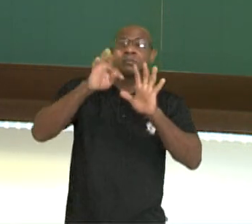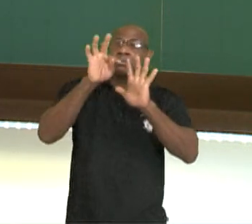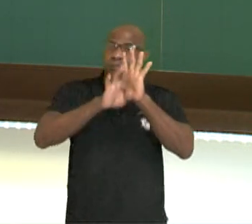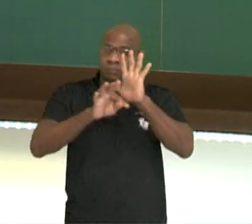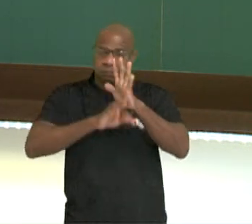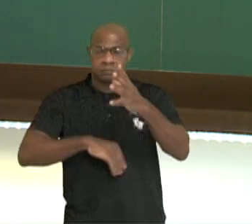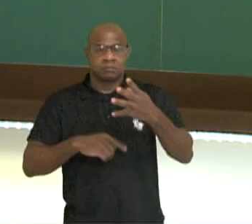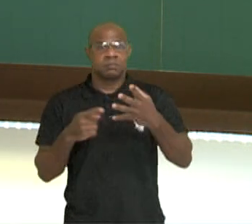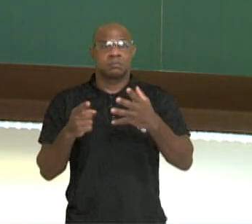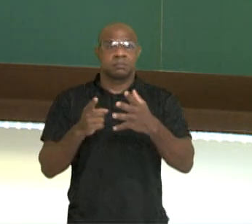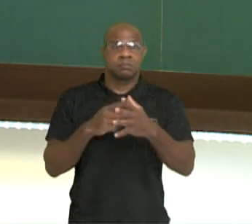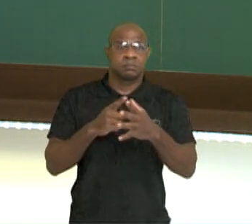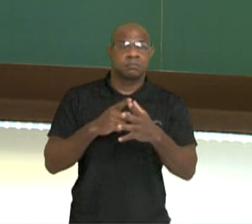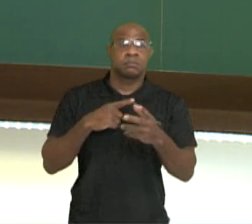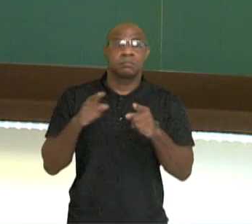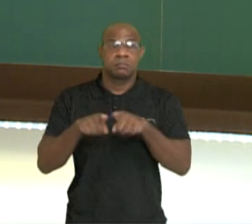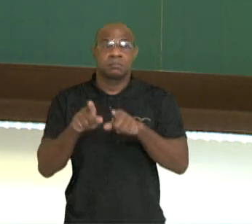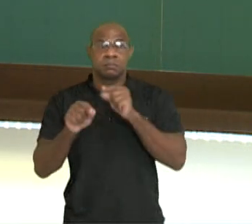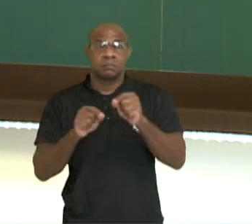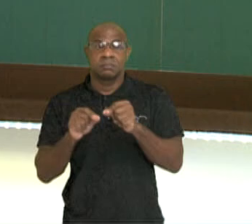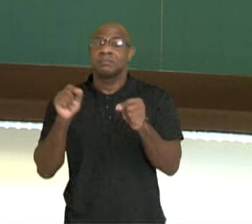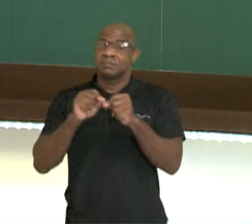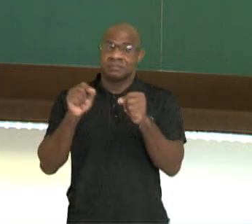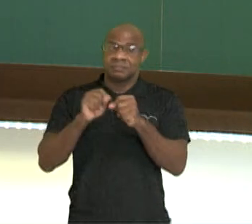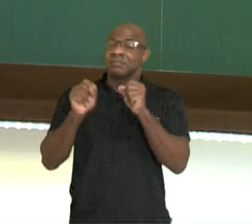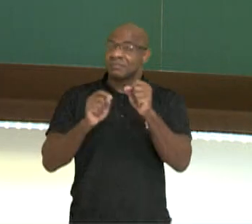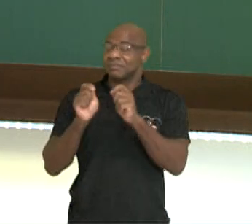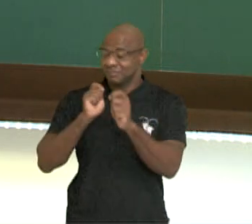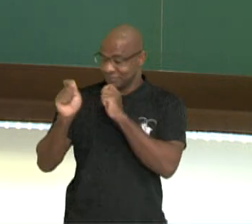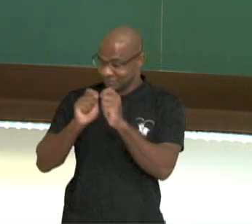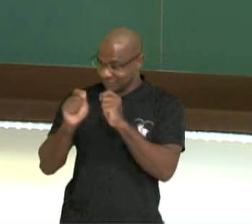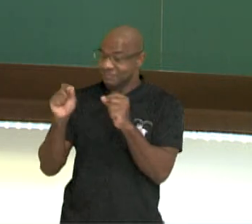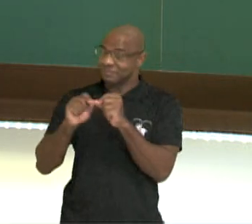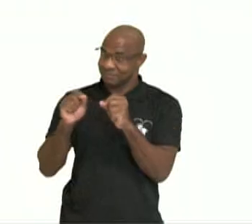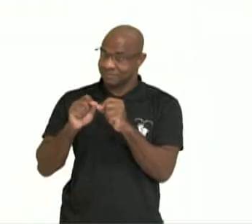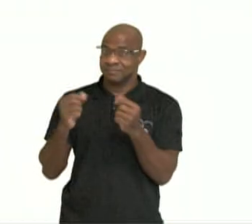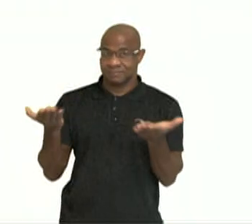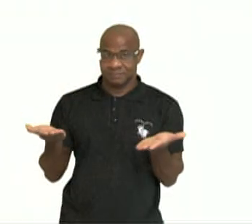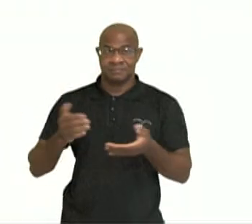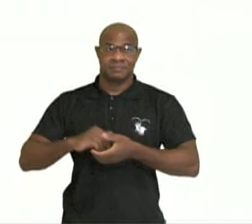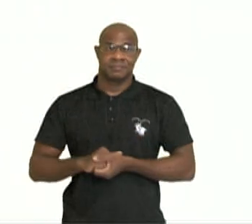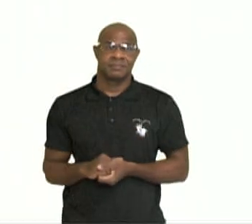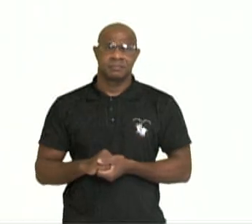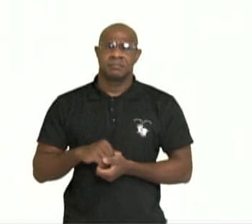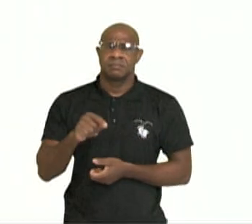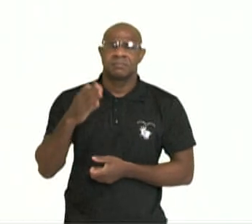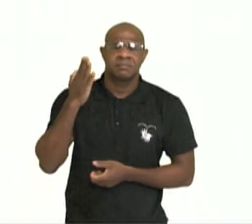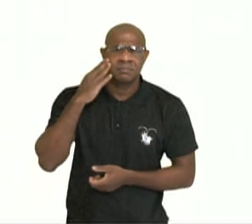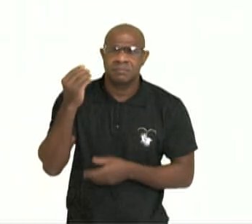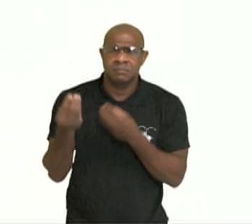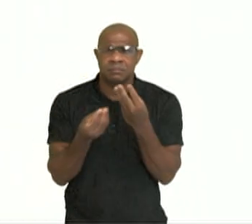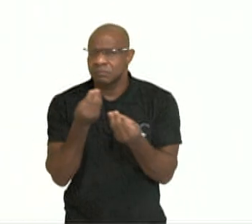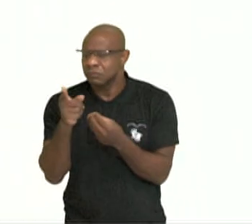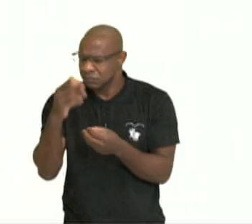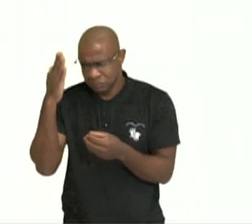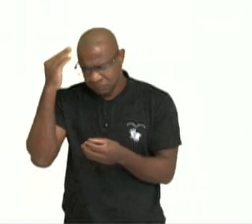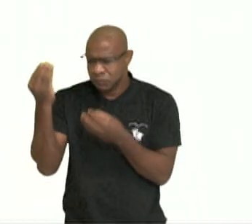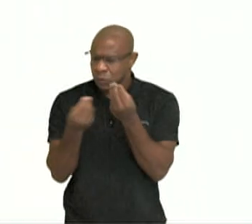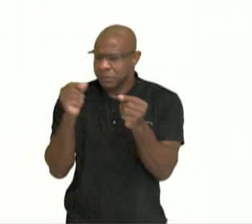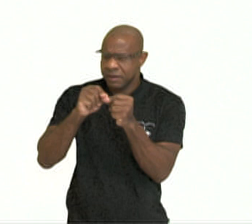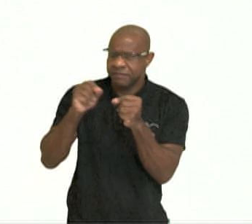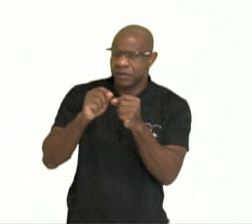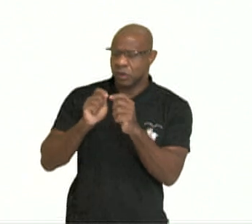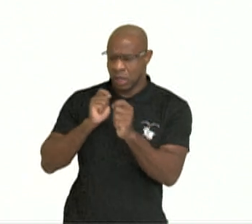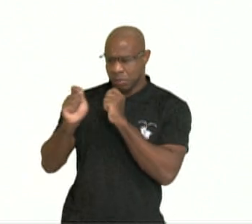texto e vamos produzir uma reportagem. Você sabe como é produzida uma